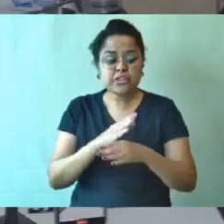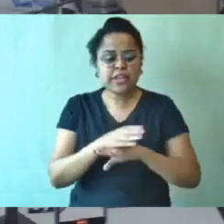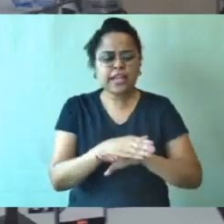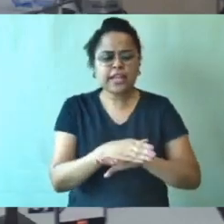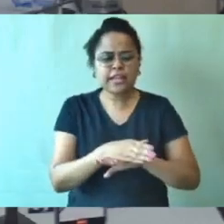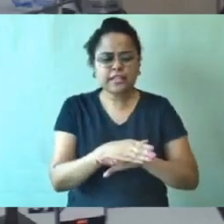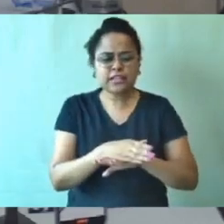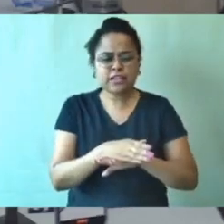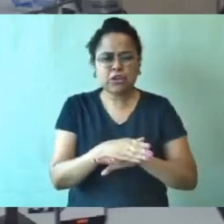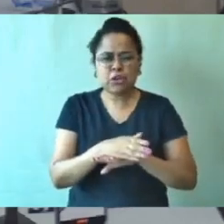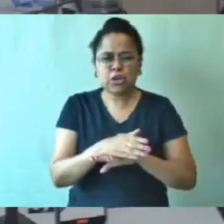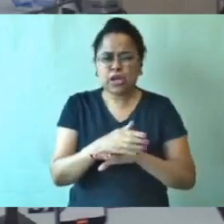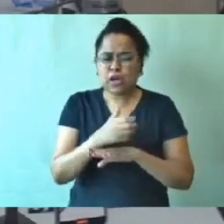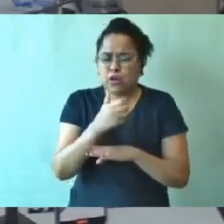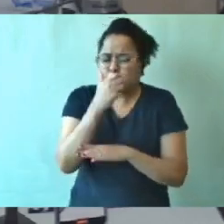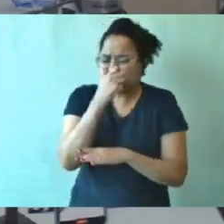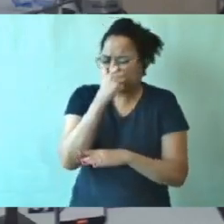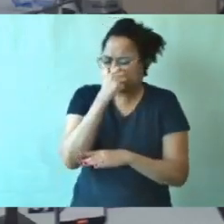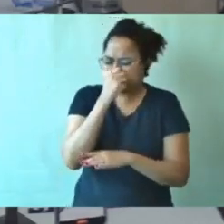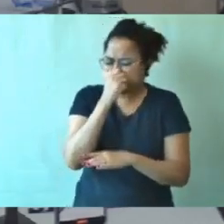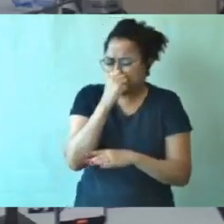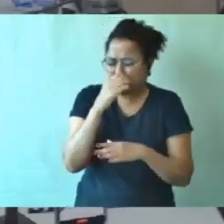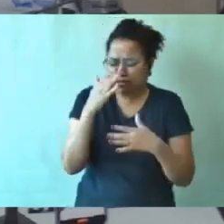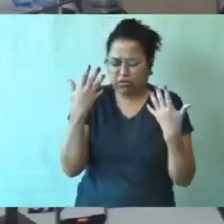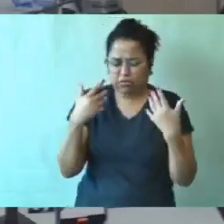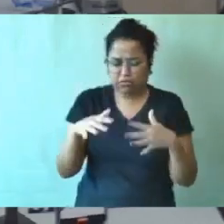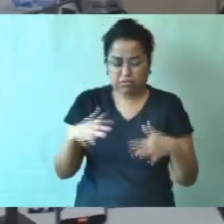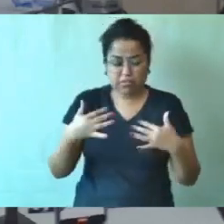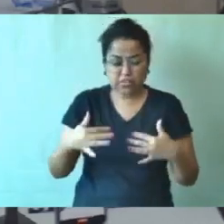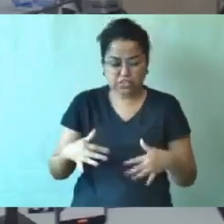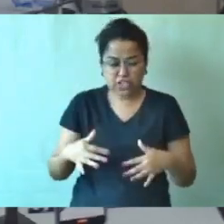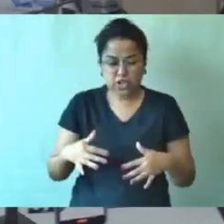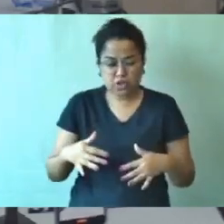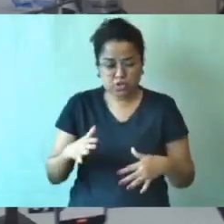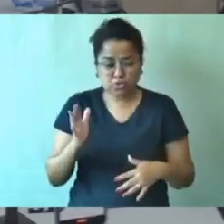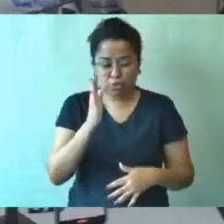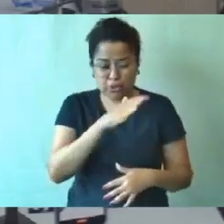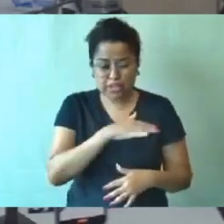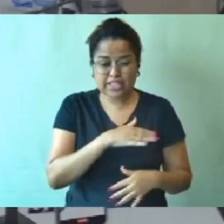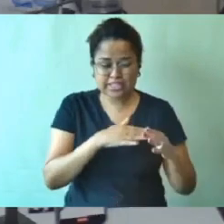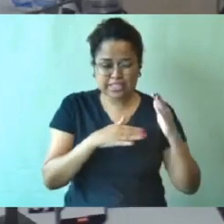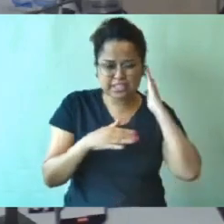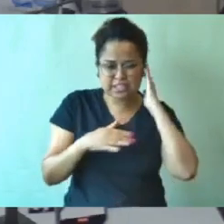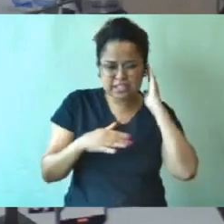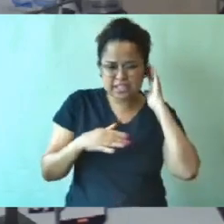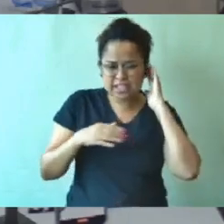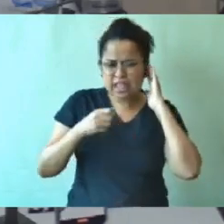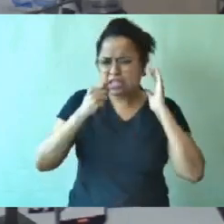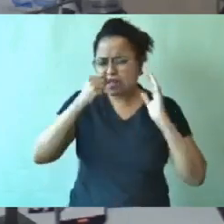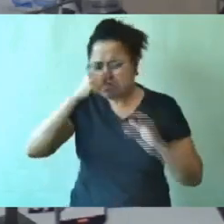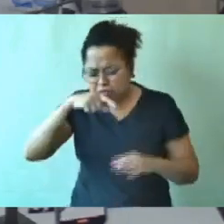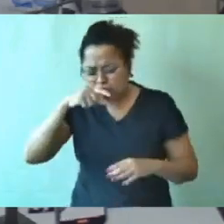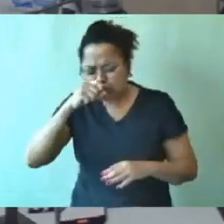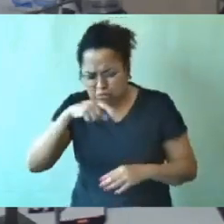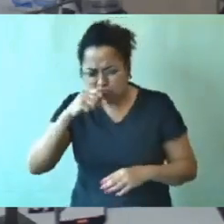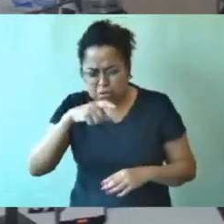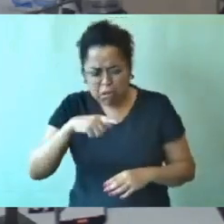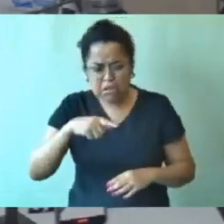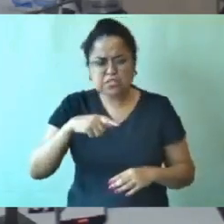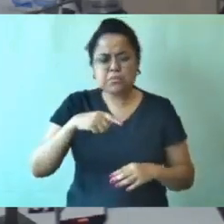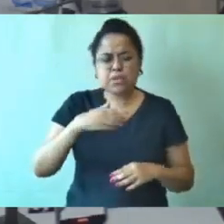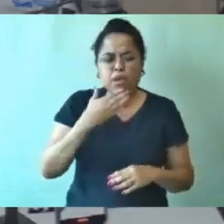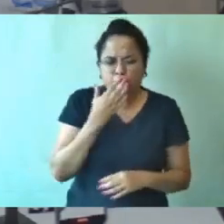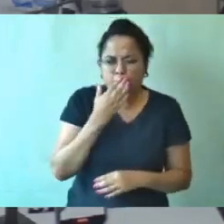que fica lá dentro, senhor Rubens, você começa a espirrar, tossir, porque o ônibus está sujo, o ar-condicionado. A gente está falando